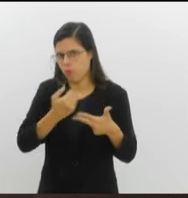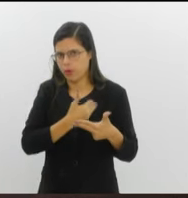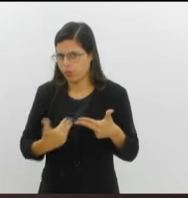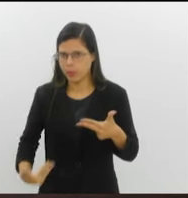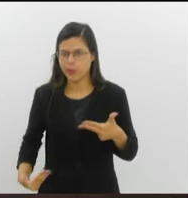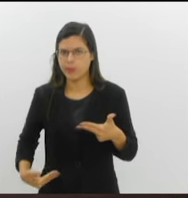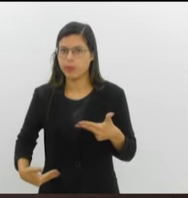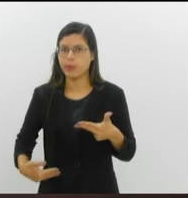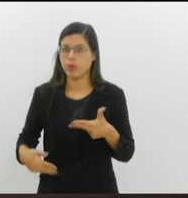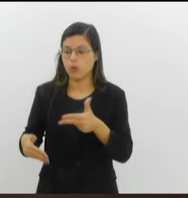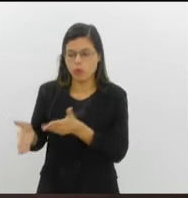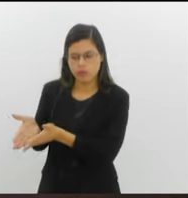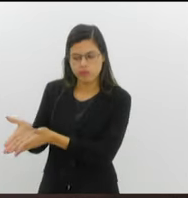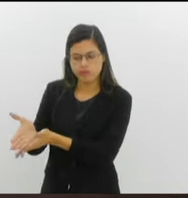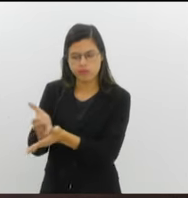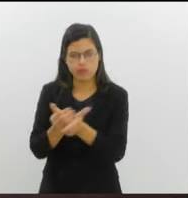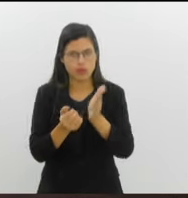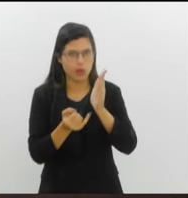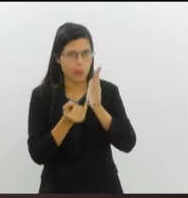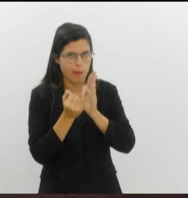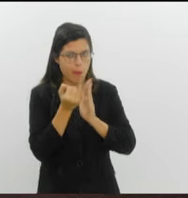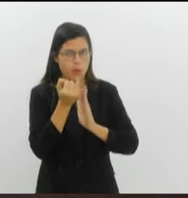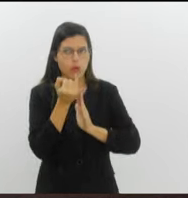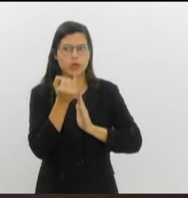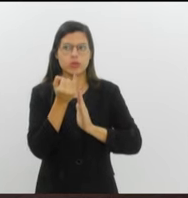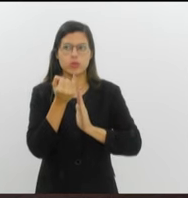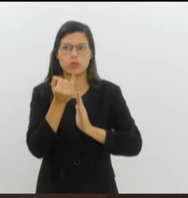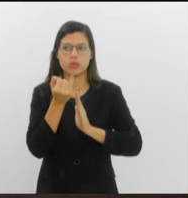que serviços